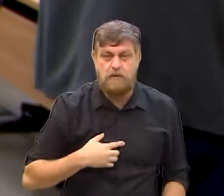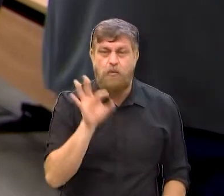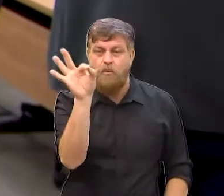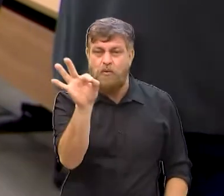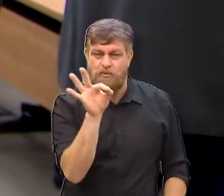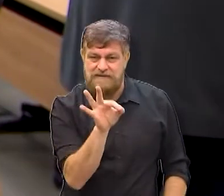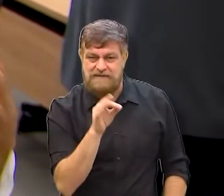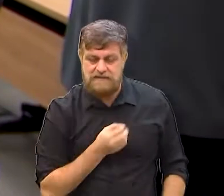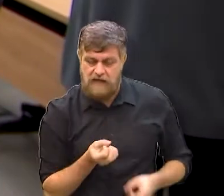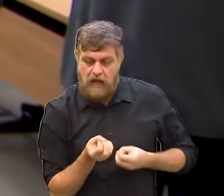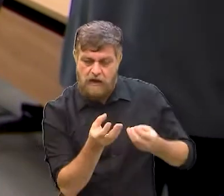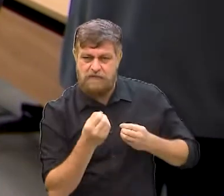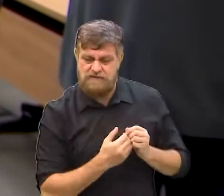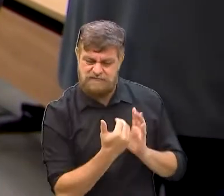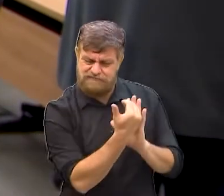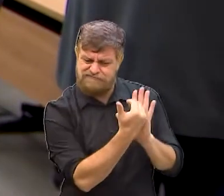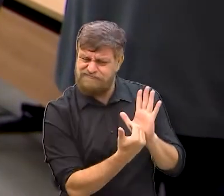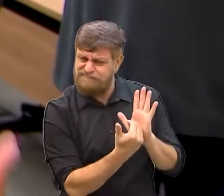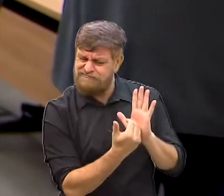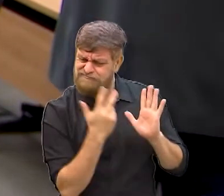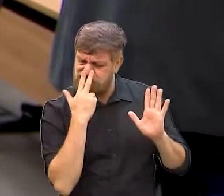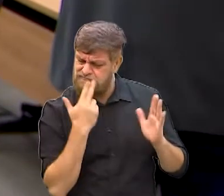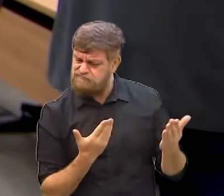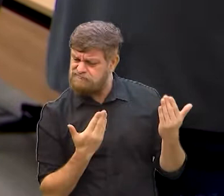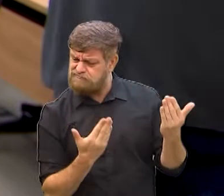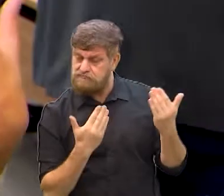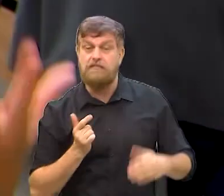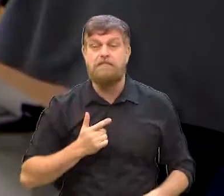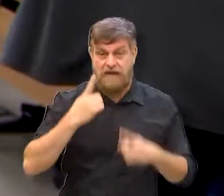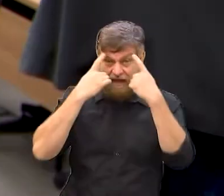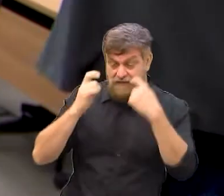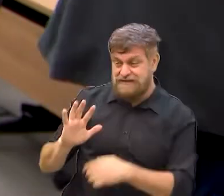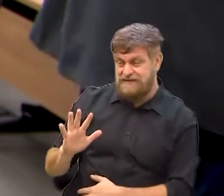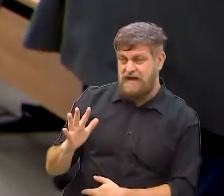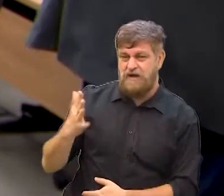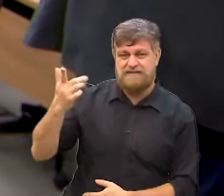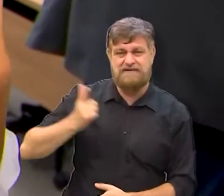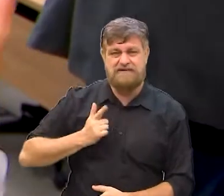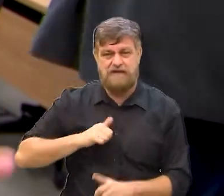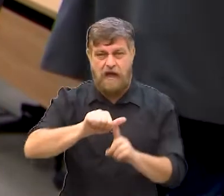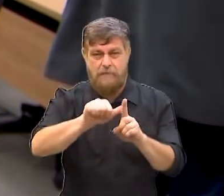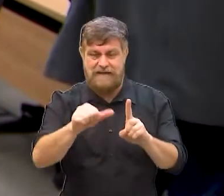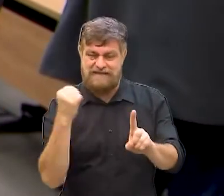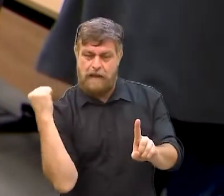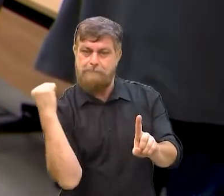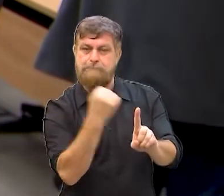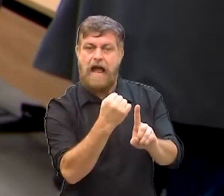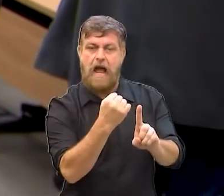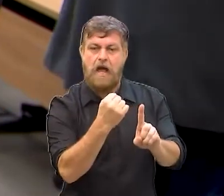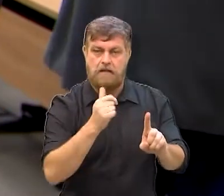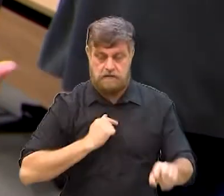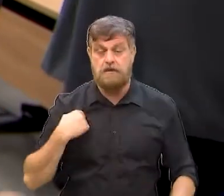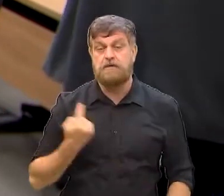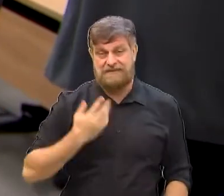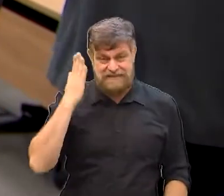embora os dados tenham mostrado que os índices caíram, mas a violência aconteceram vários feminicídios.